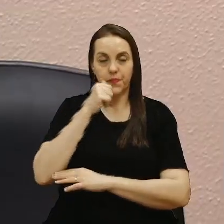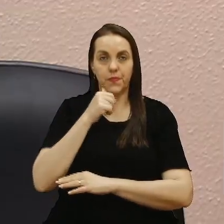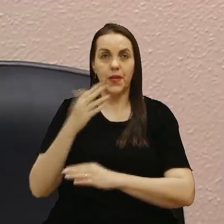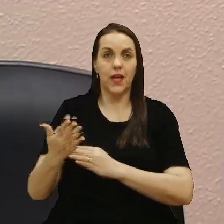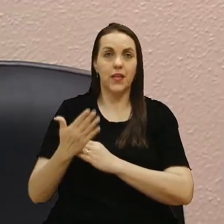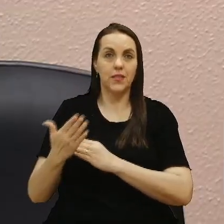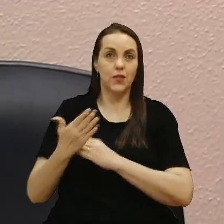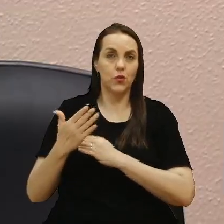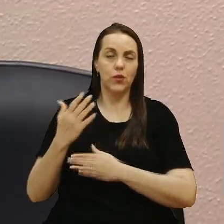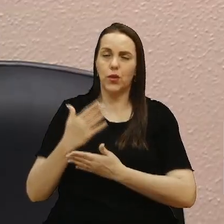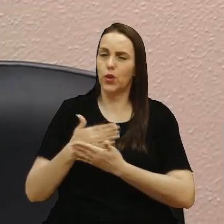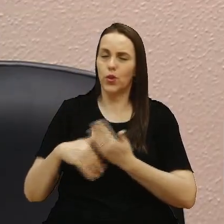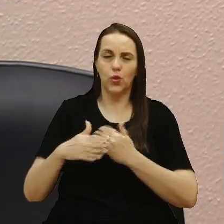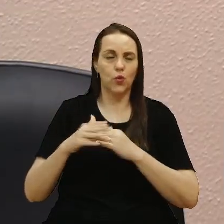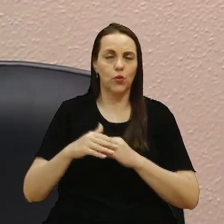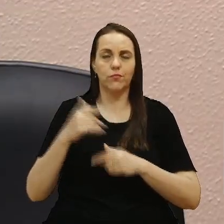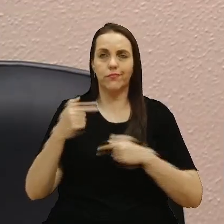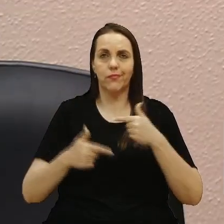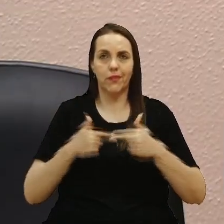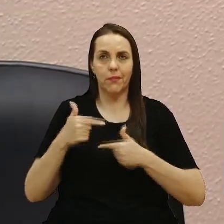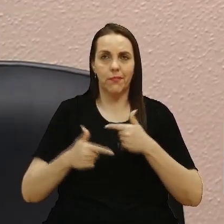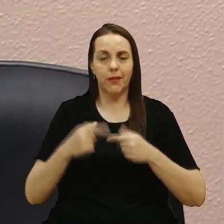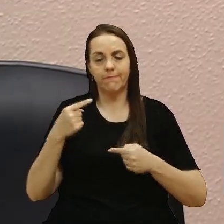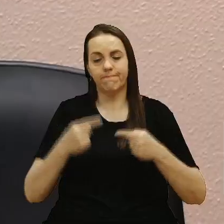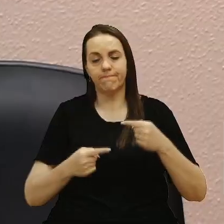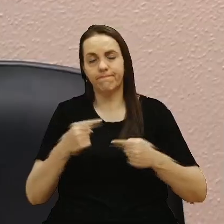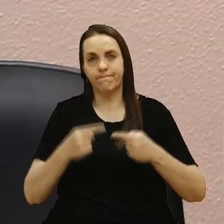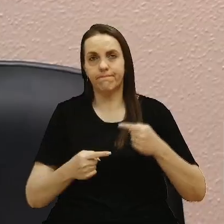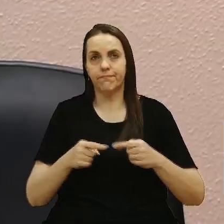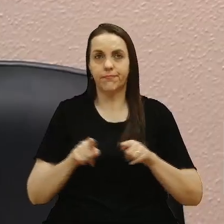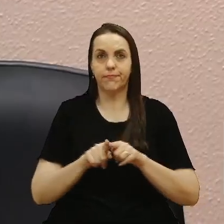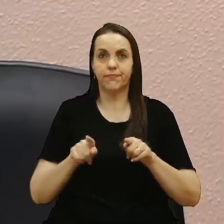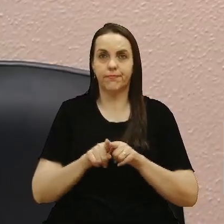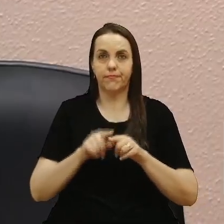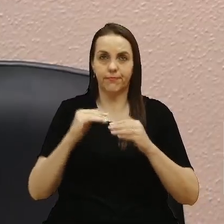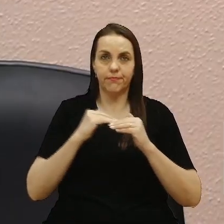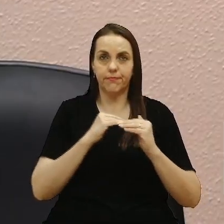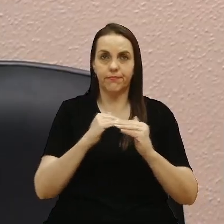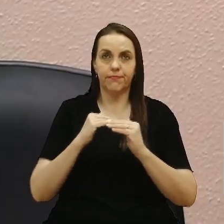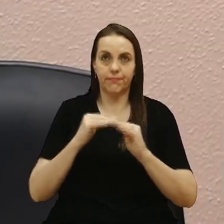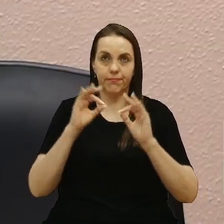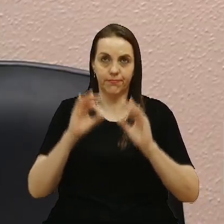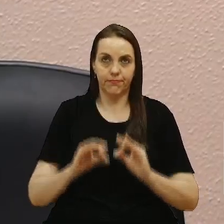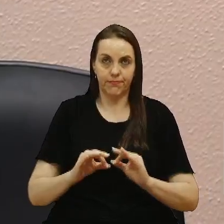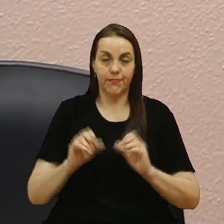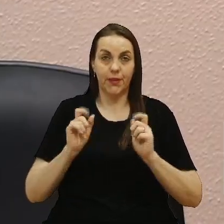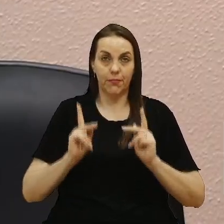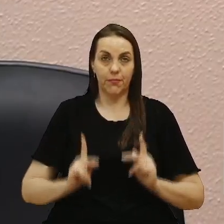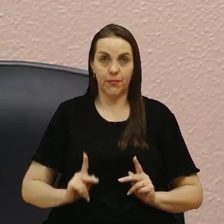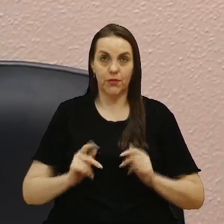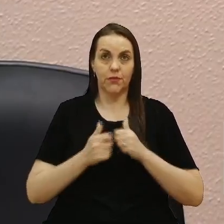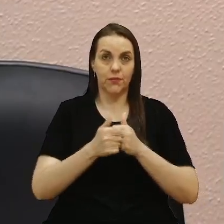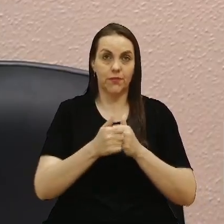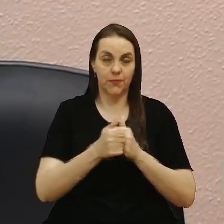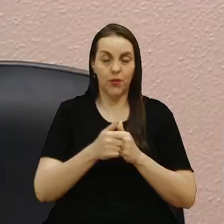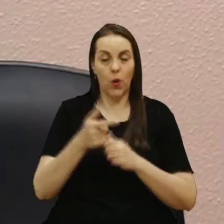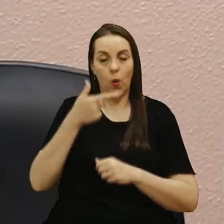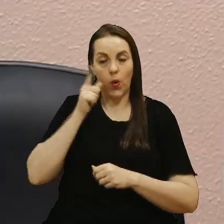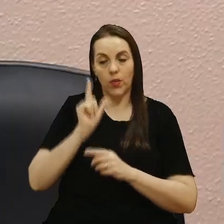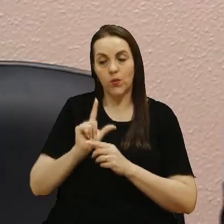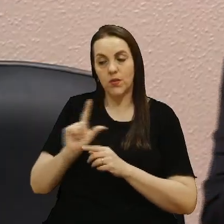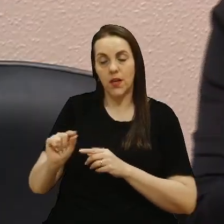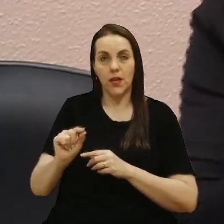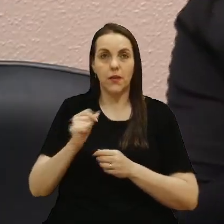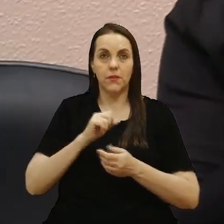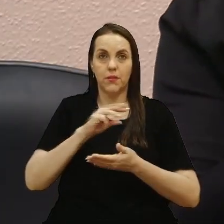trabalho e discutiu, né, para que a gente pudesse chegar no consenso, e as pessoas que nos acompanharam daqui. Estava recebendo mensagem ontem, a hora que saía daqui, de pessoas que